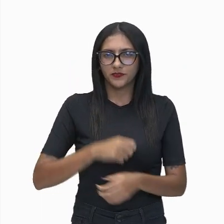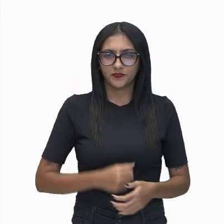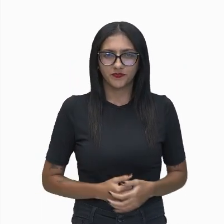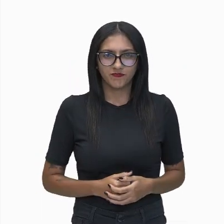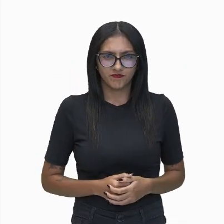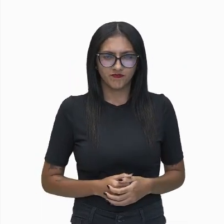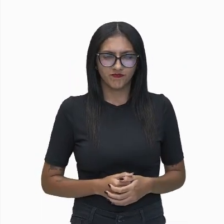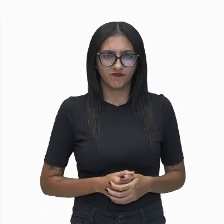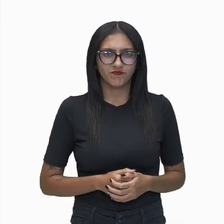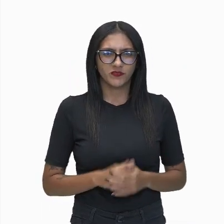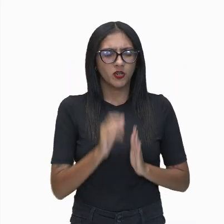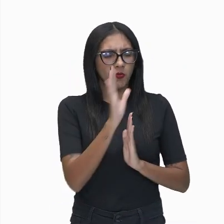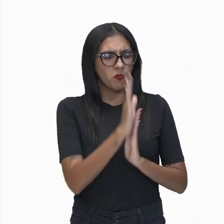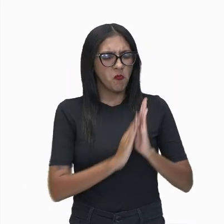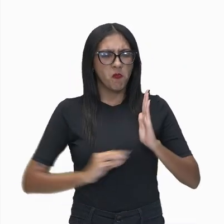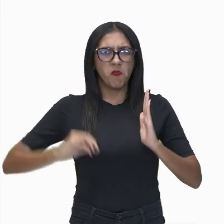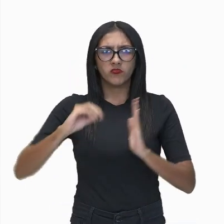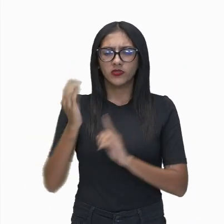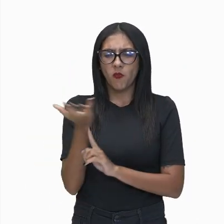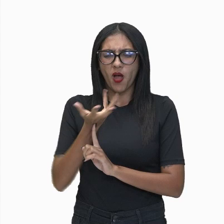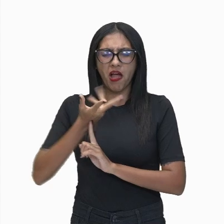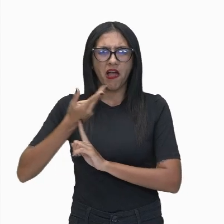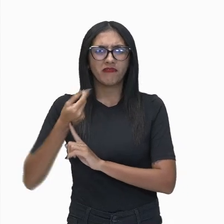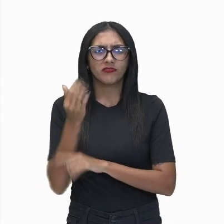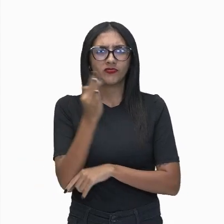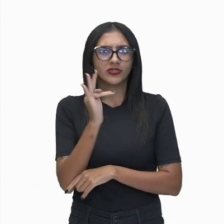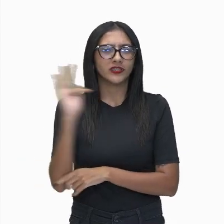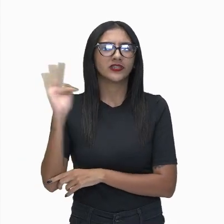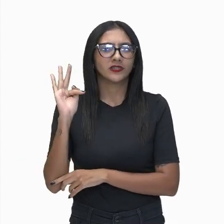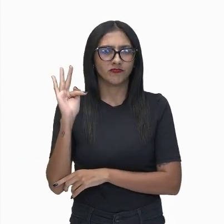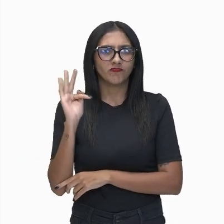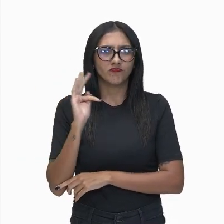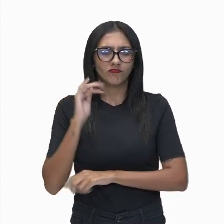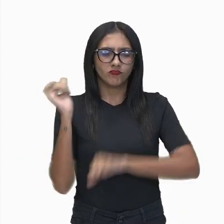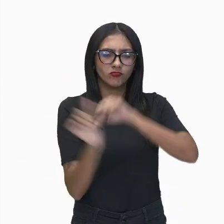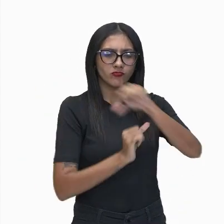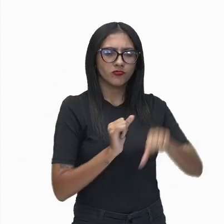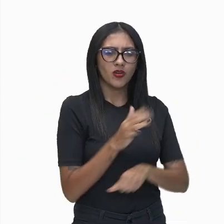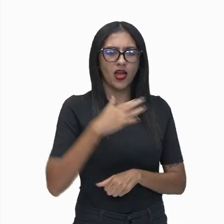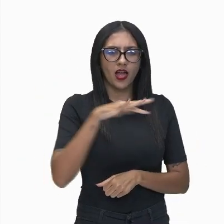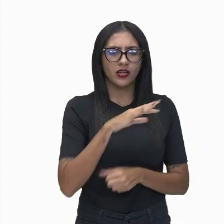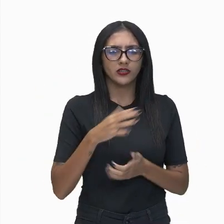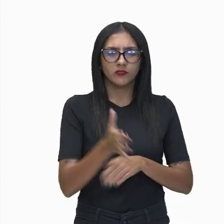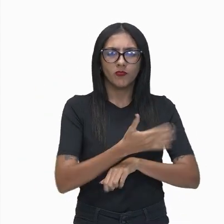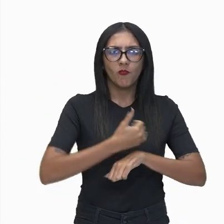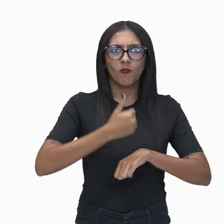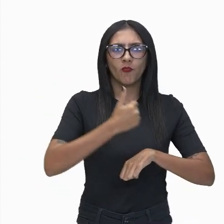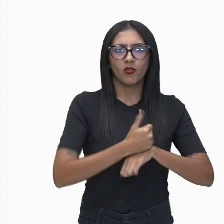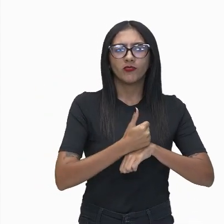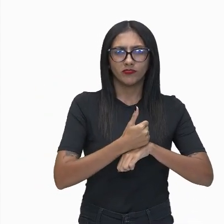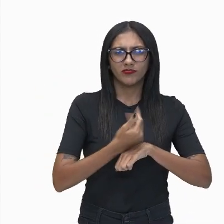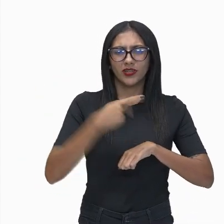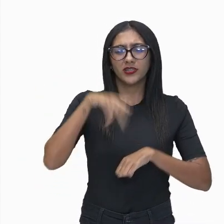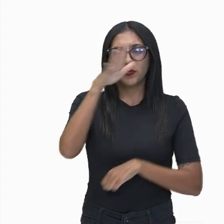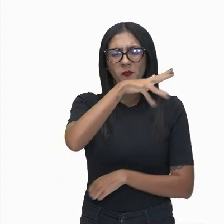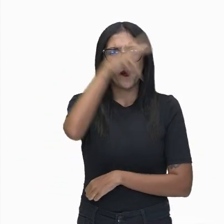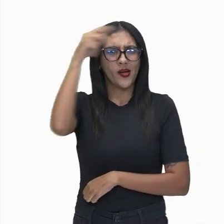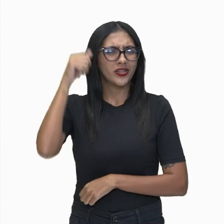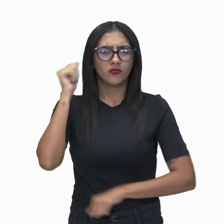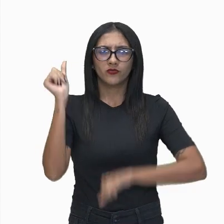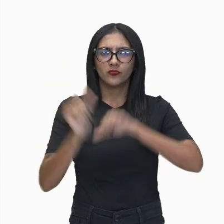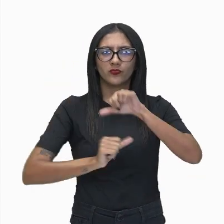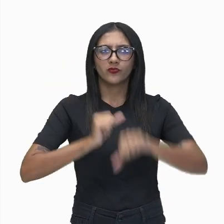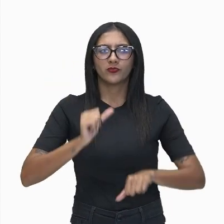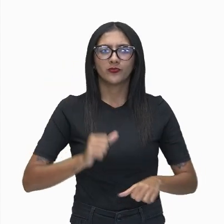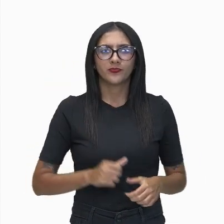Art Nouveau, de vila a cidade se transformou. Ares de metrópole tão bela, nossa Manaus ganhou.